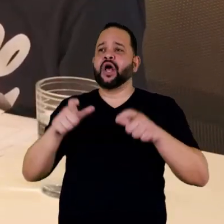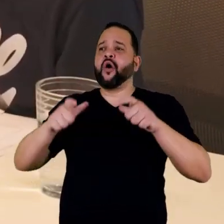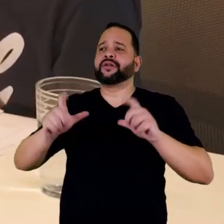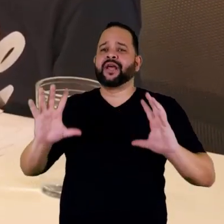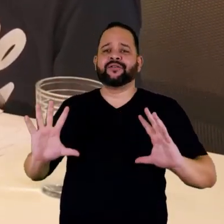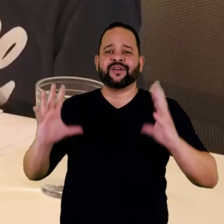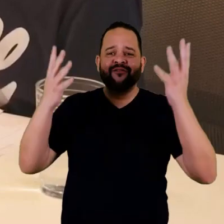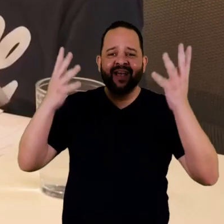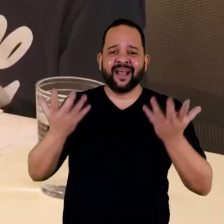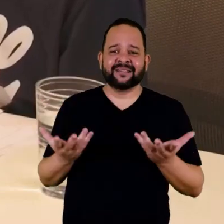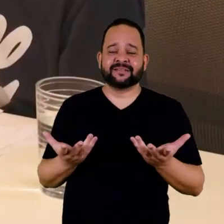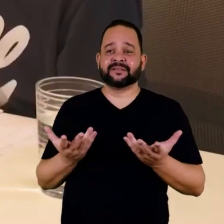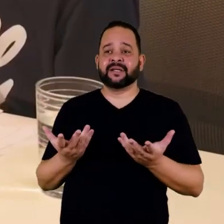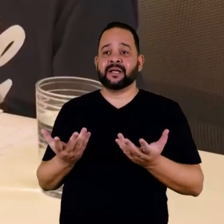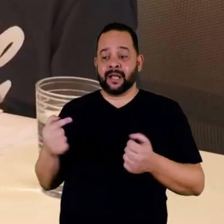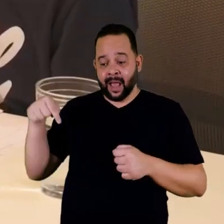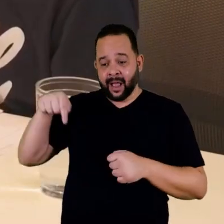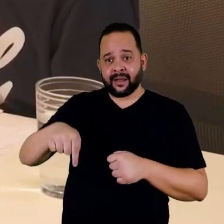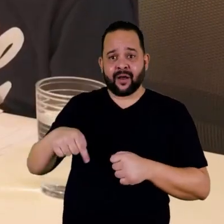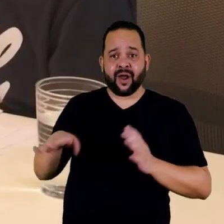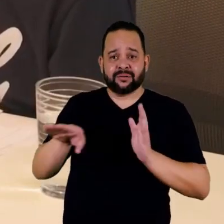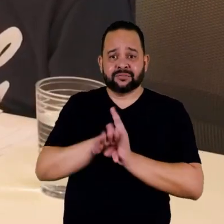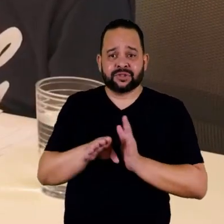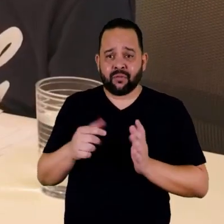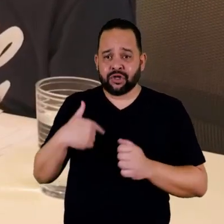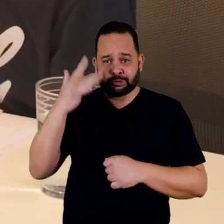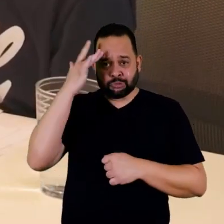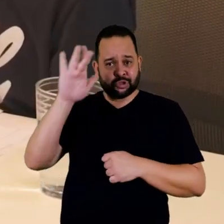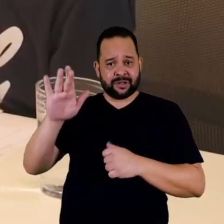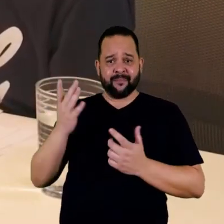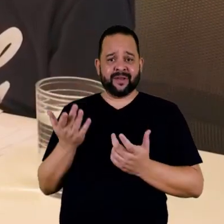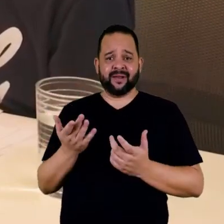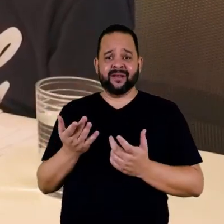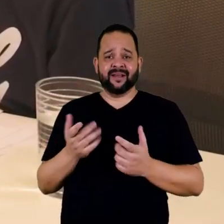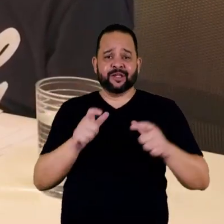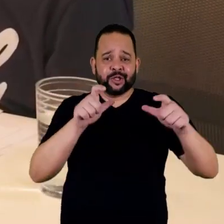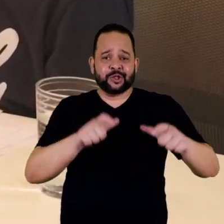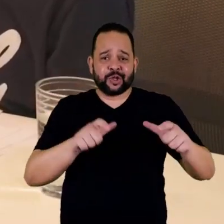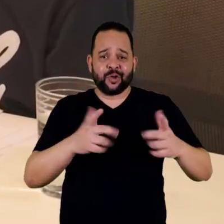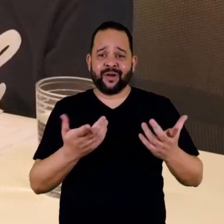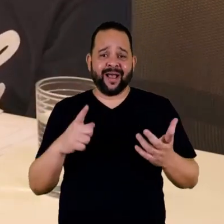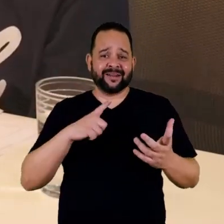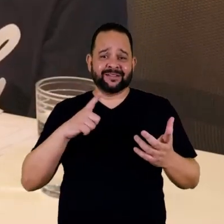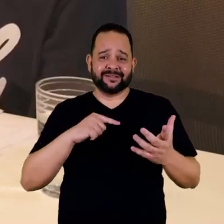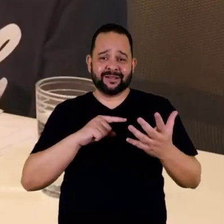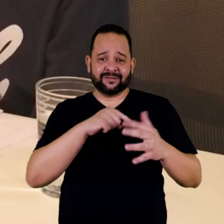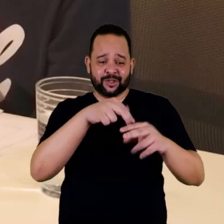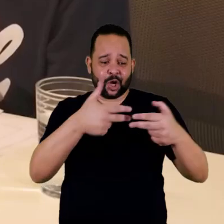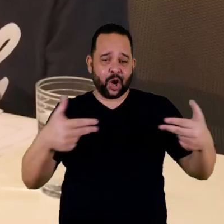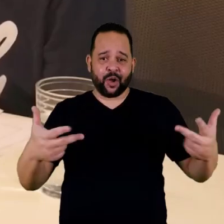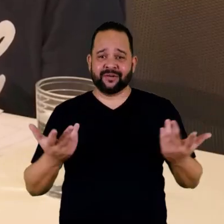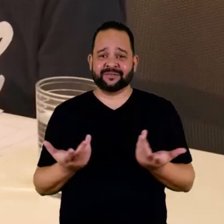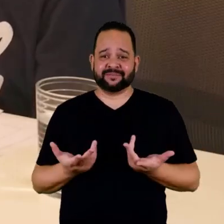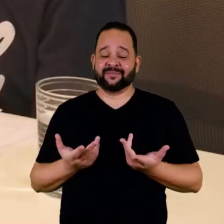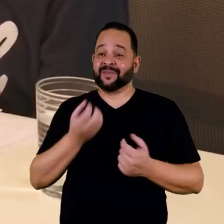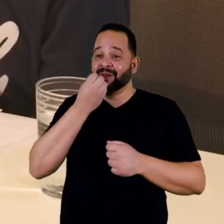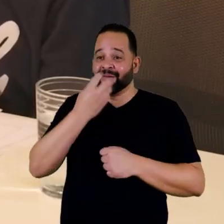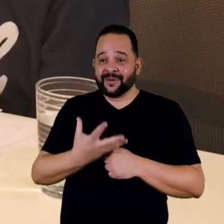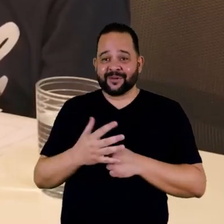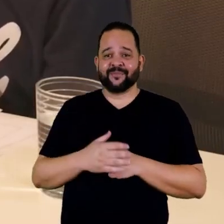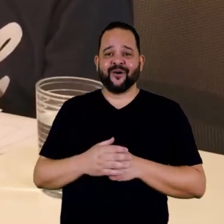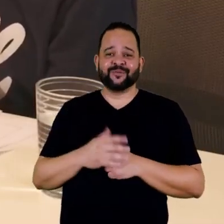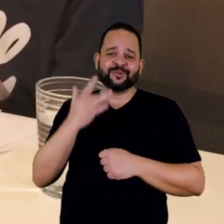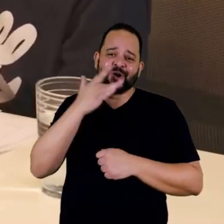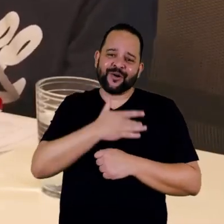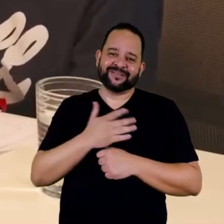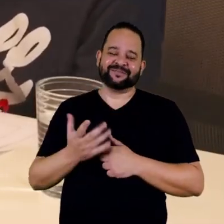eventos essas coisas e quando a gente veio aqui a gente nem sabia que essa parte do outro lado existia e é muito bom é